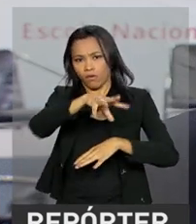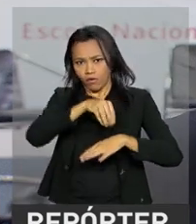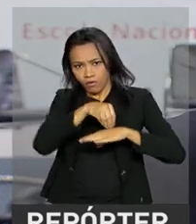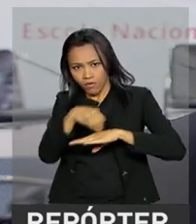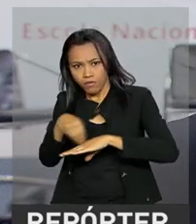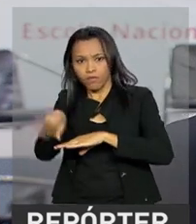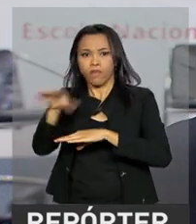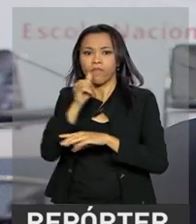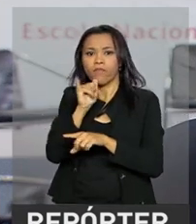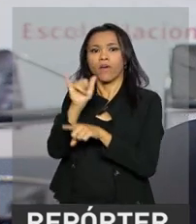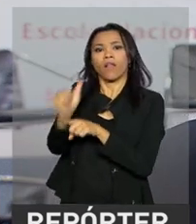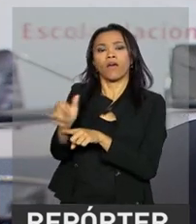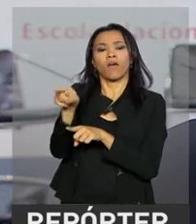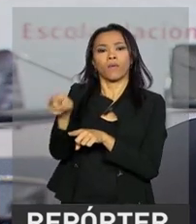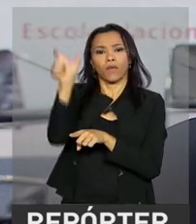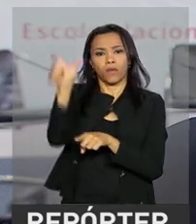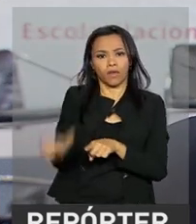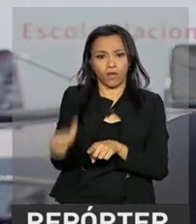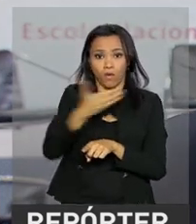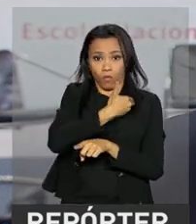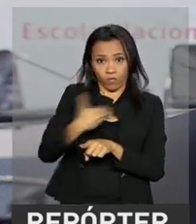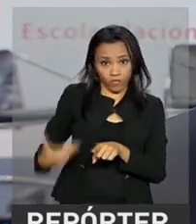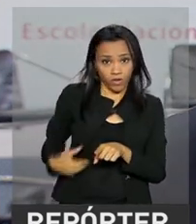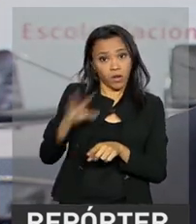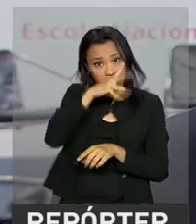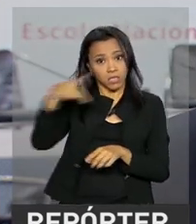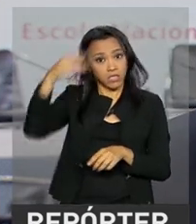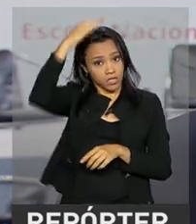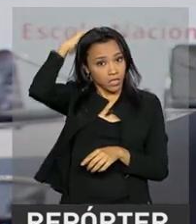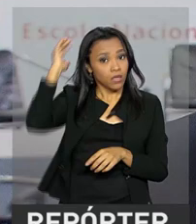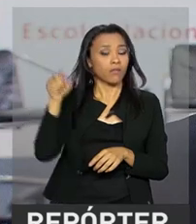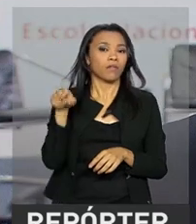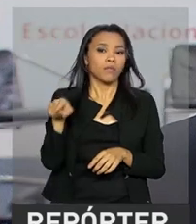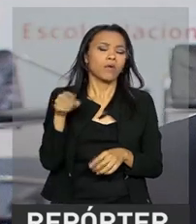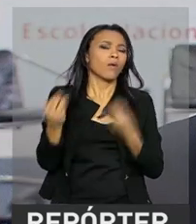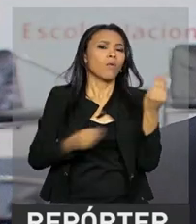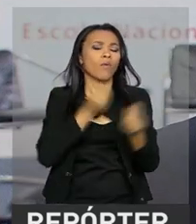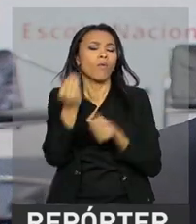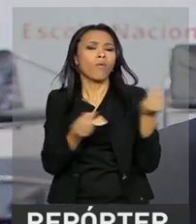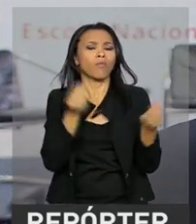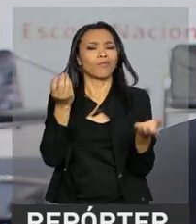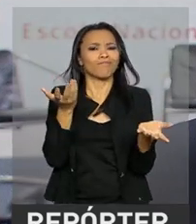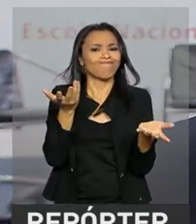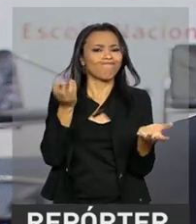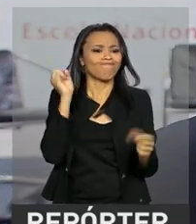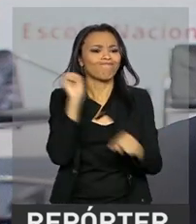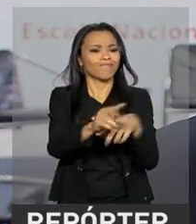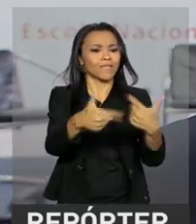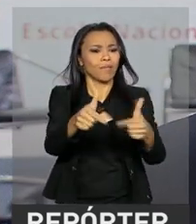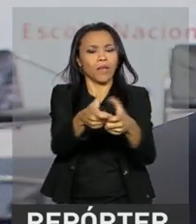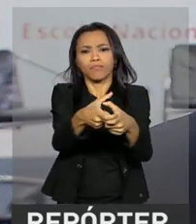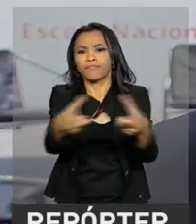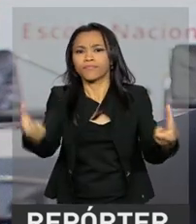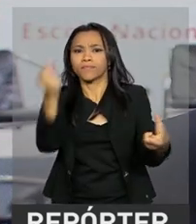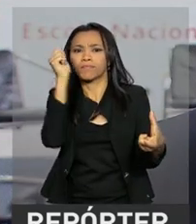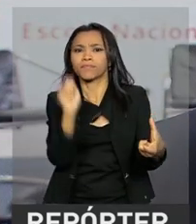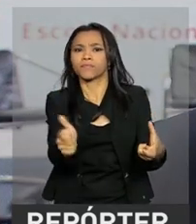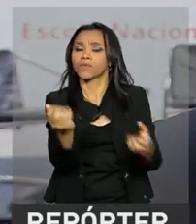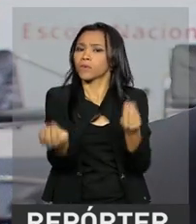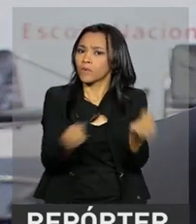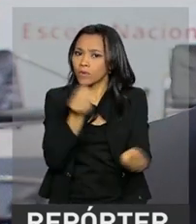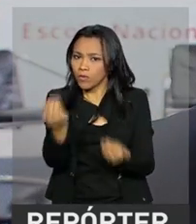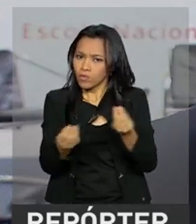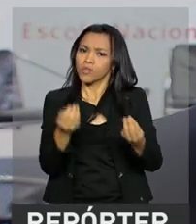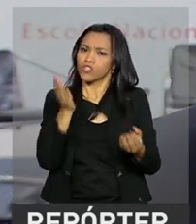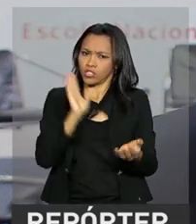Michel Temer quer efetivamente receber conselhos como nós podemos gerar Mais Emprego com maior rapidez já sei que nós temos